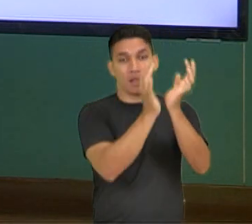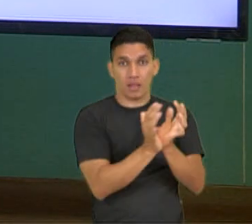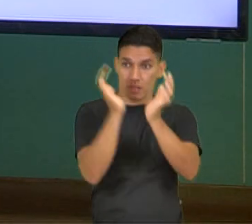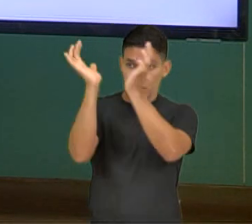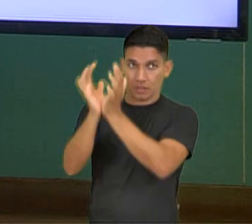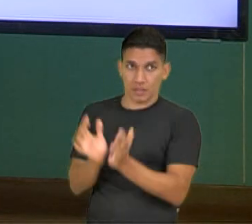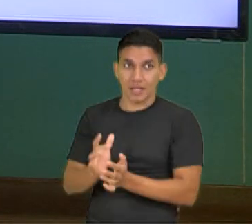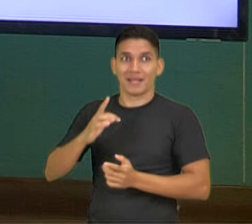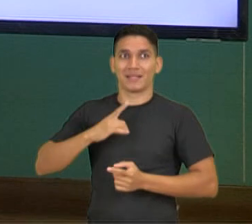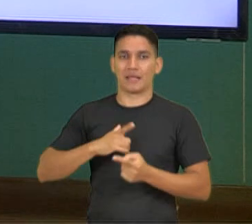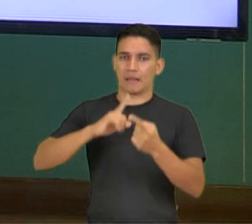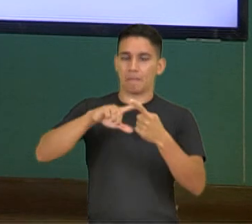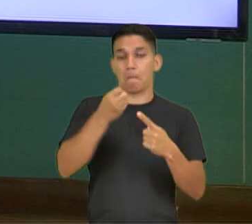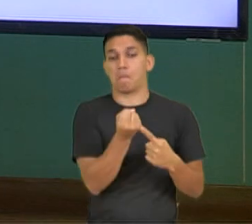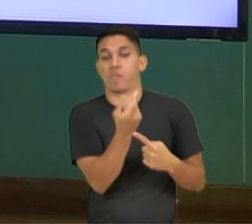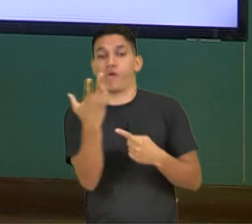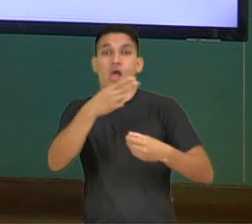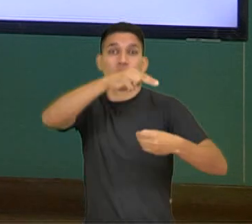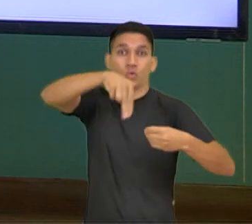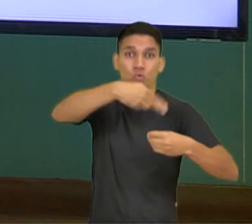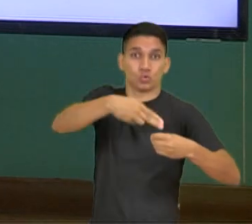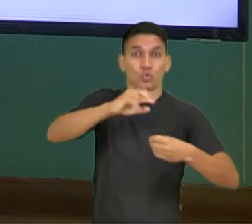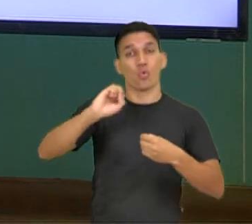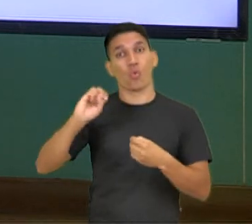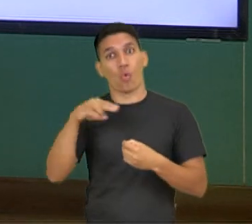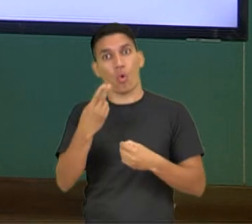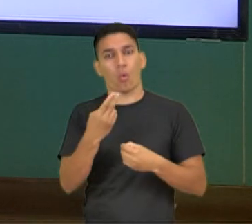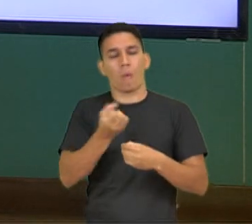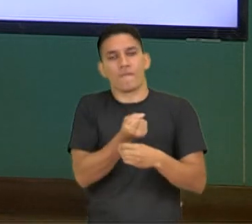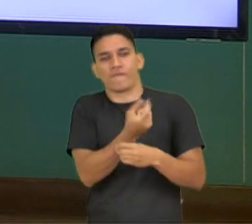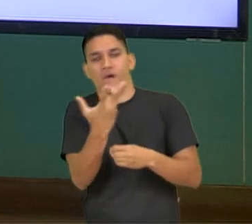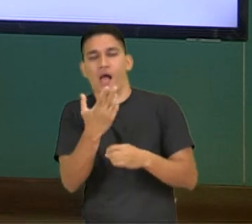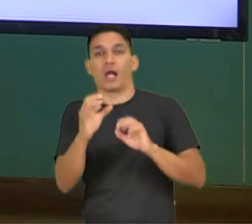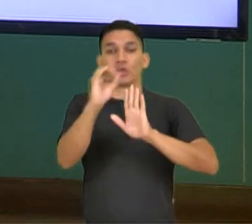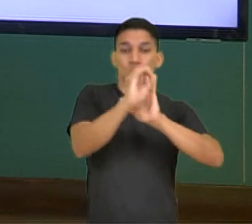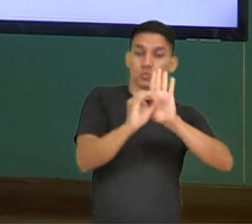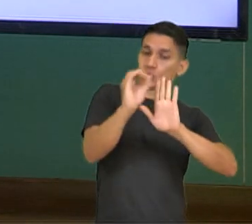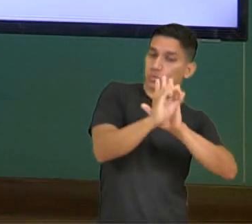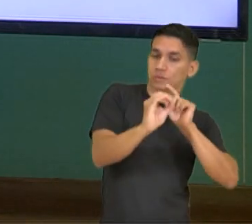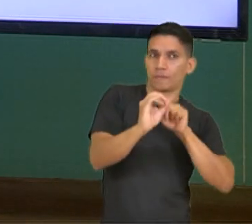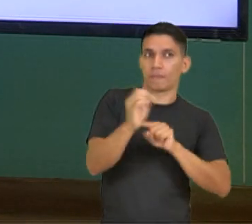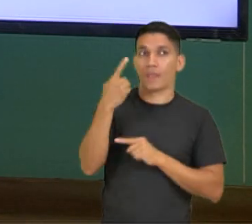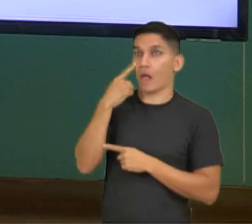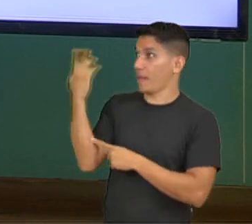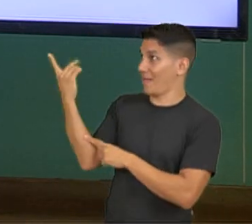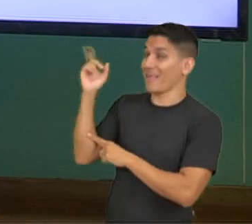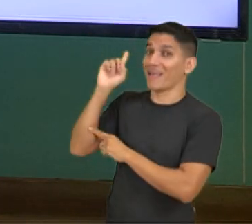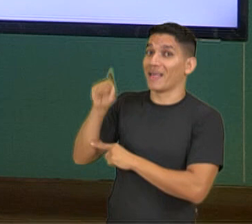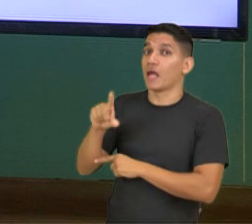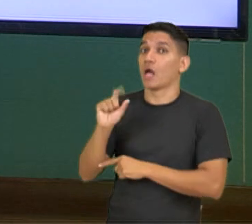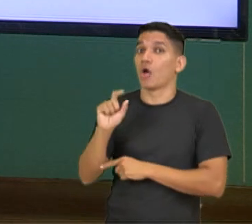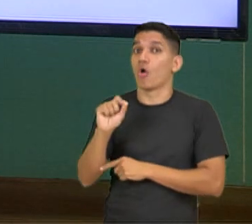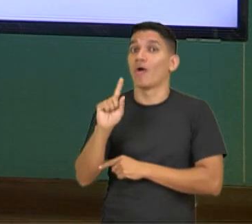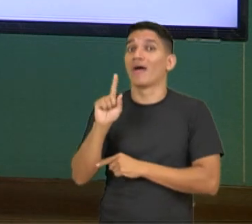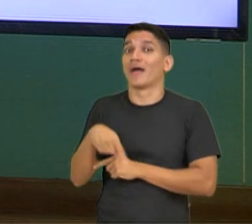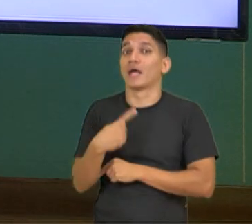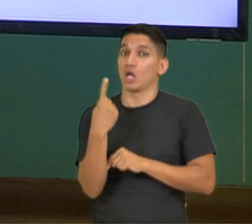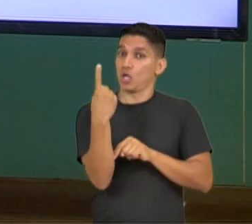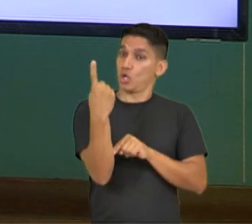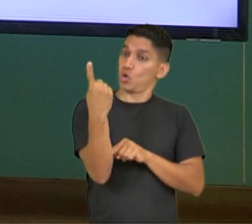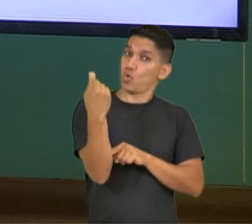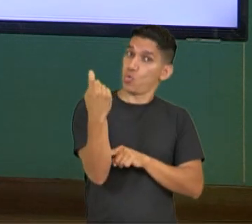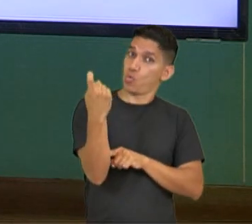em polinuclear ou polianelar. Essas aqui, elas são as que